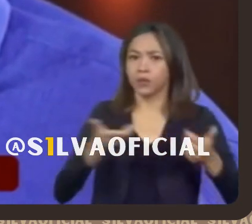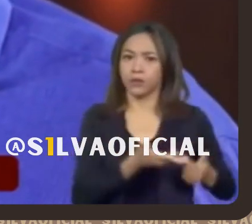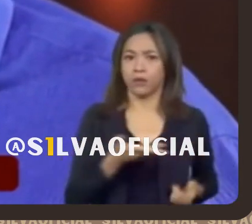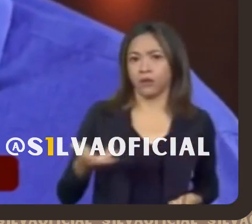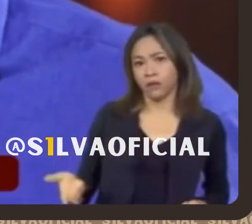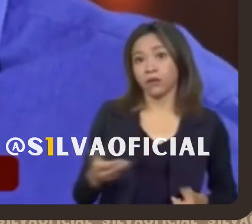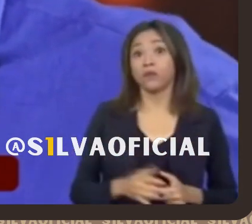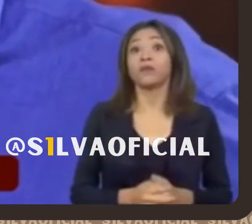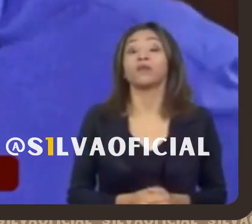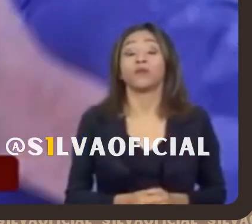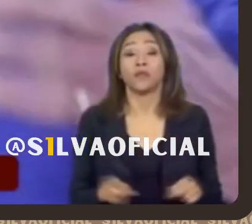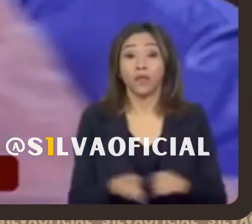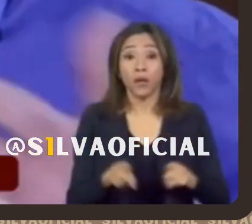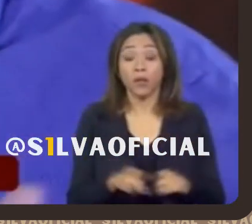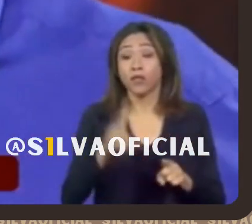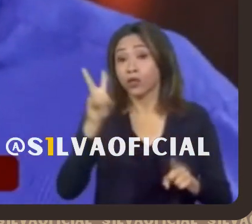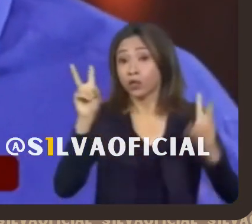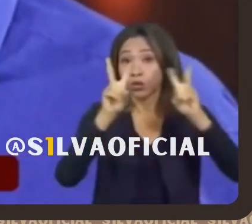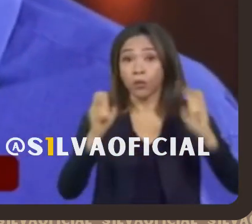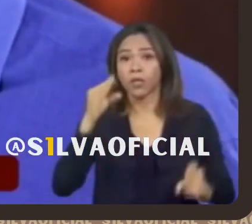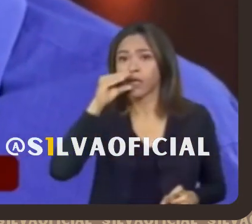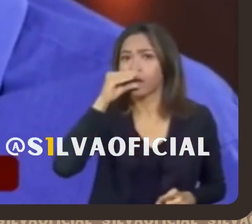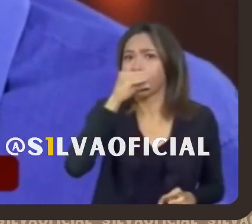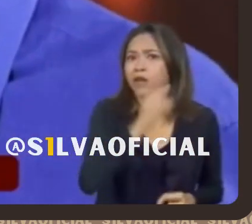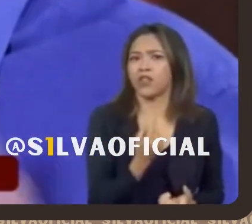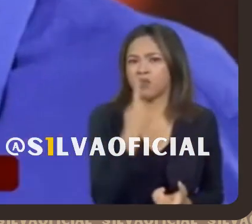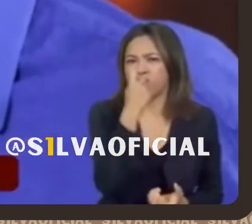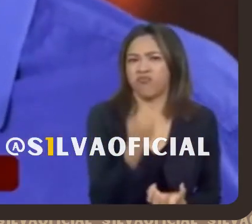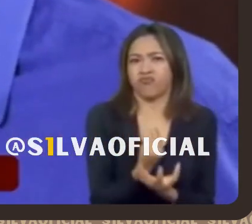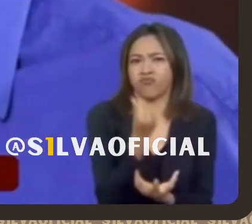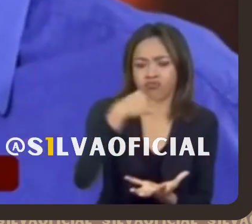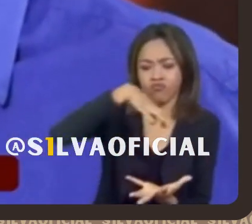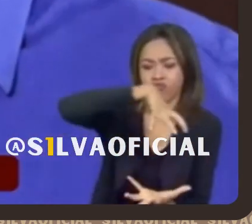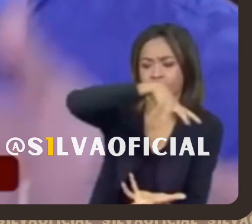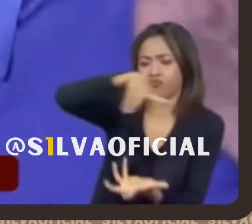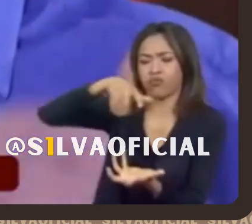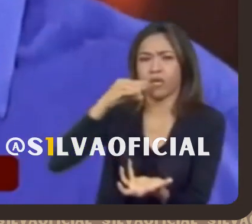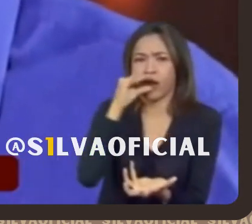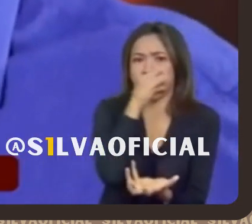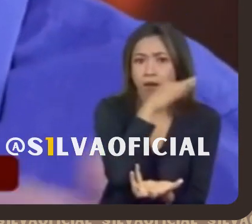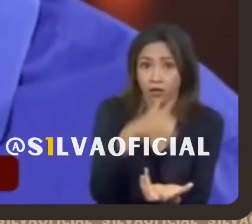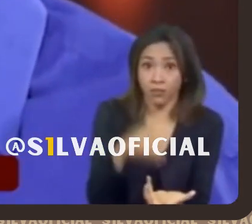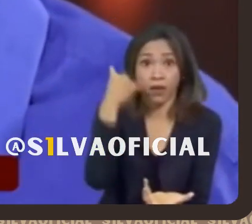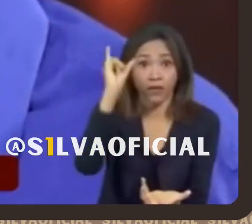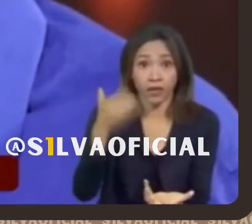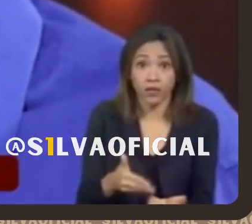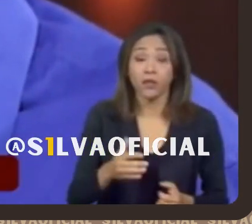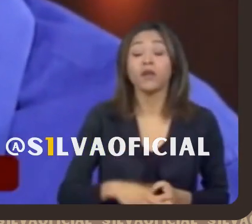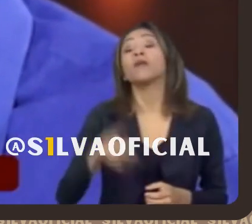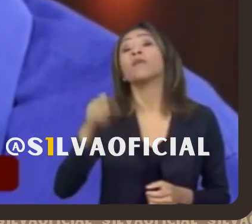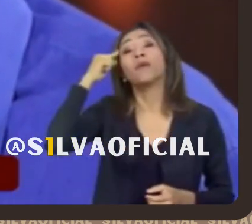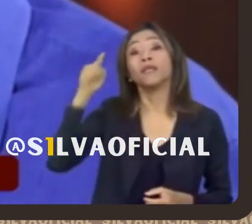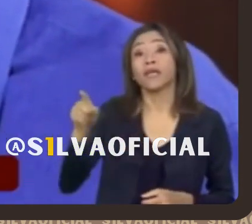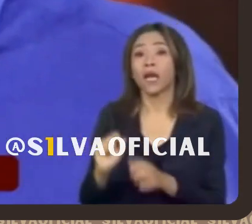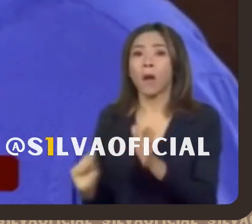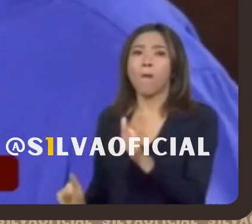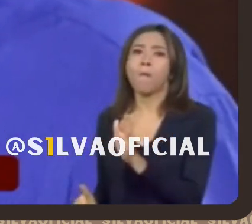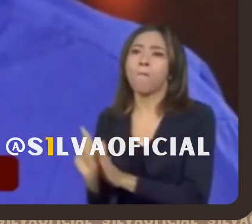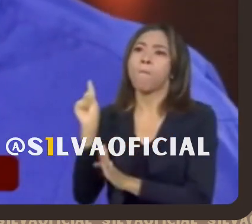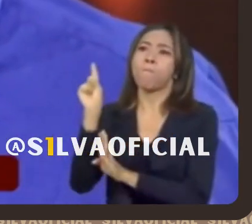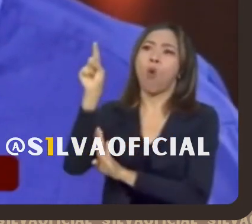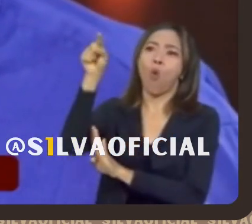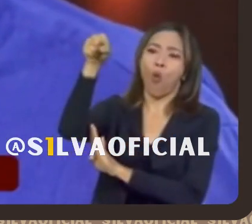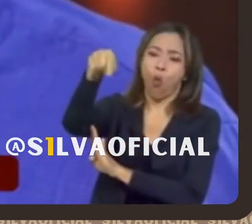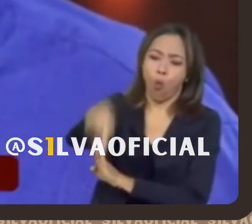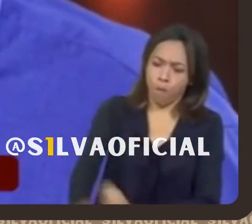gás efeito estufa e os caras fica jogando bomba toda hora explodindo bomba quanto de gás efeito estufa faz aquelas bombas quanto dinheiro gastado e